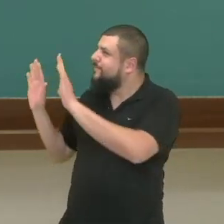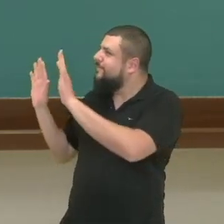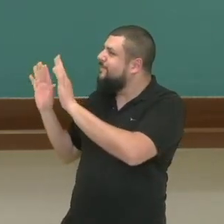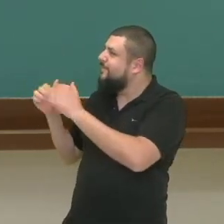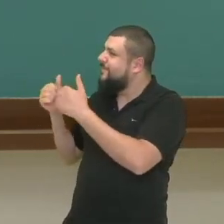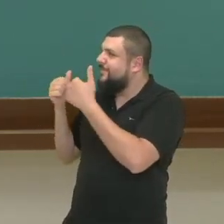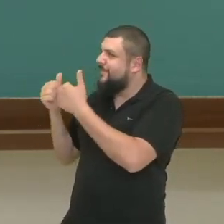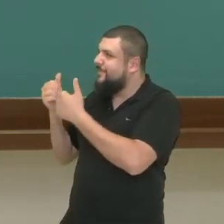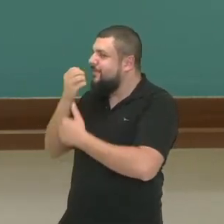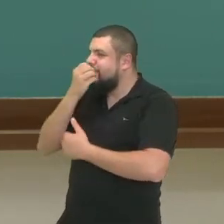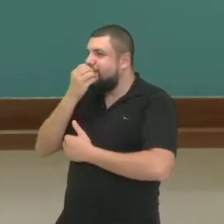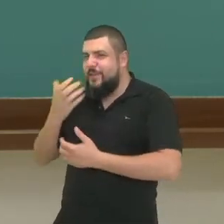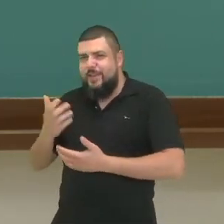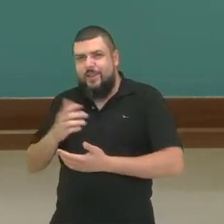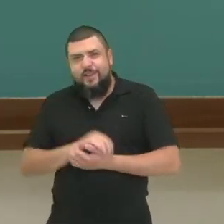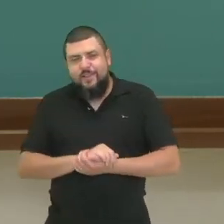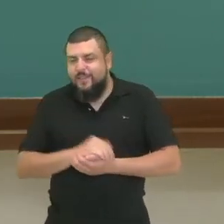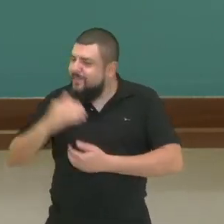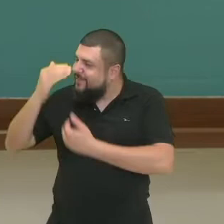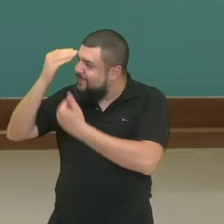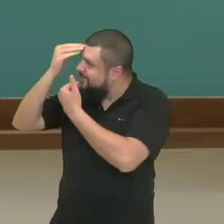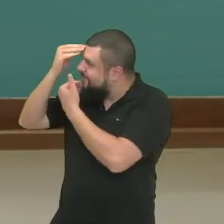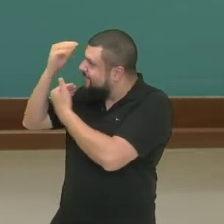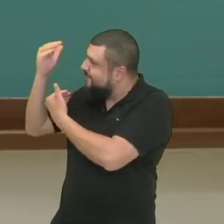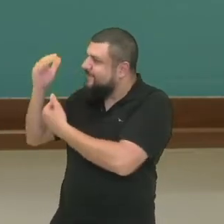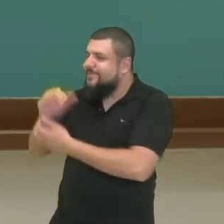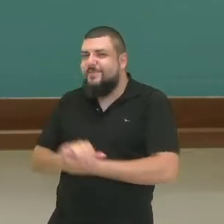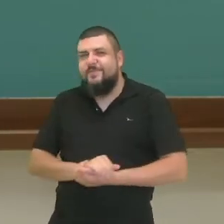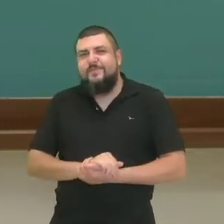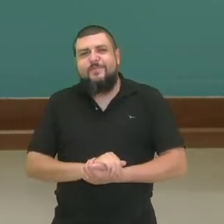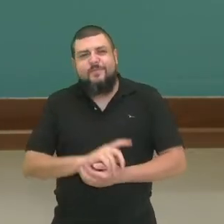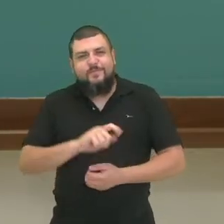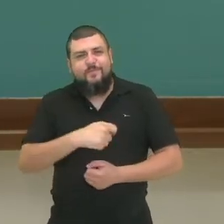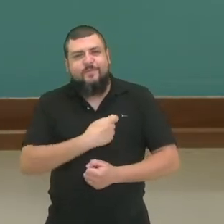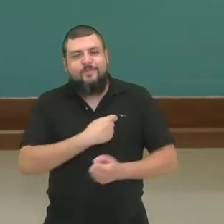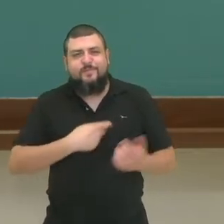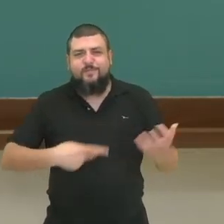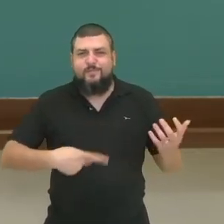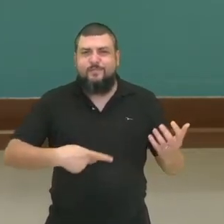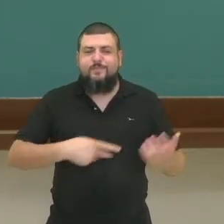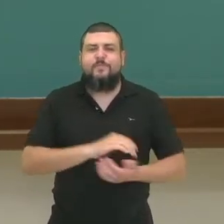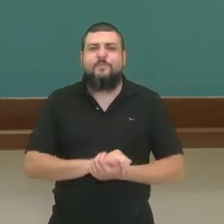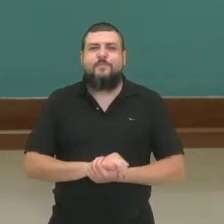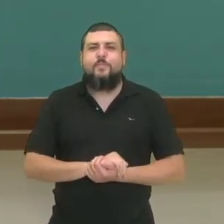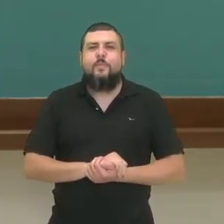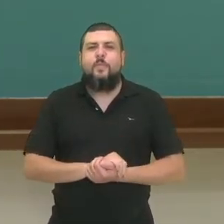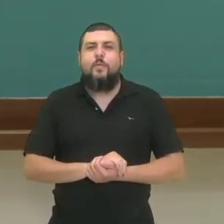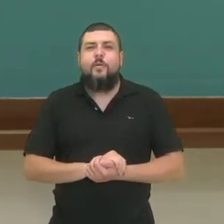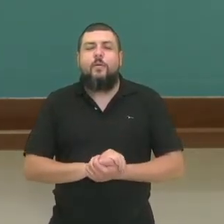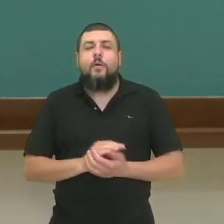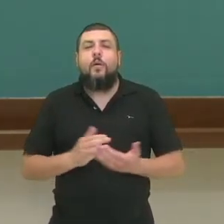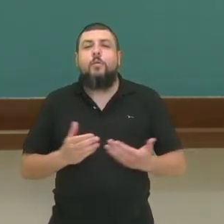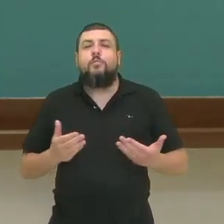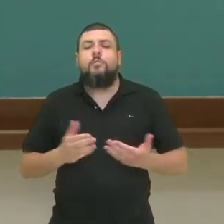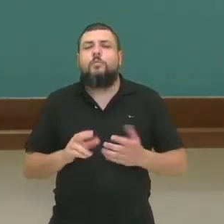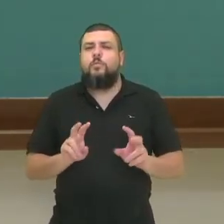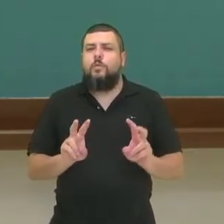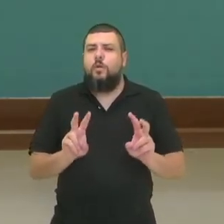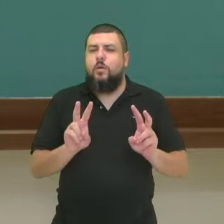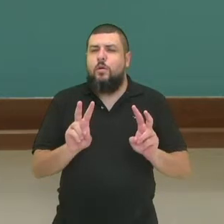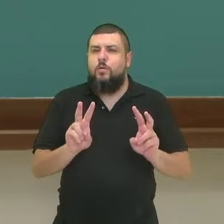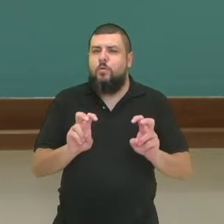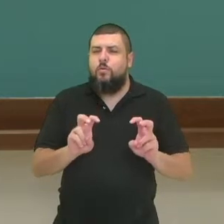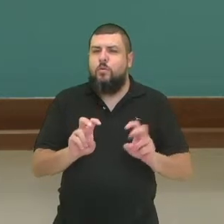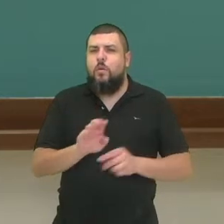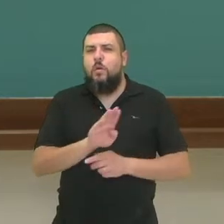nos ajudar aí como intérprete. Seja bem-vindo, Paulo! E trabalharemos hoje com binômio de Newton, triângulo de